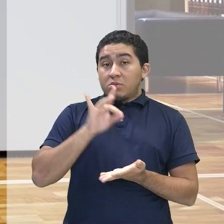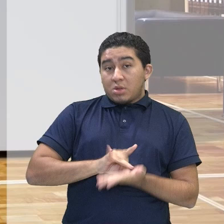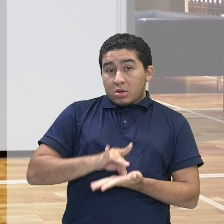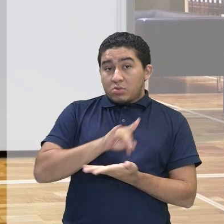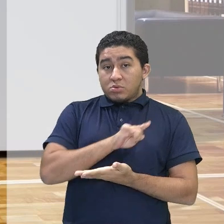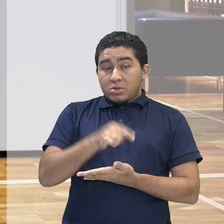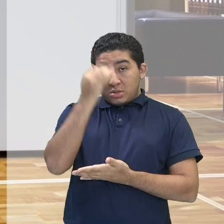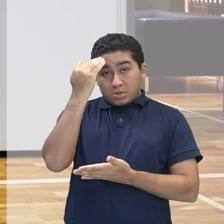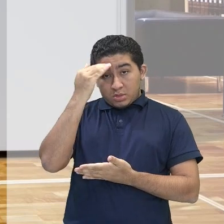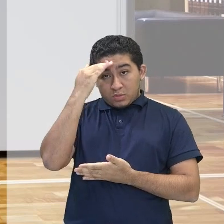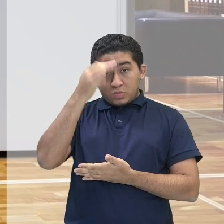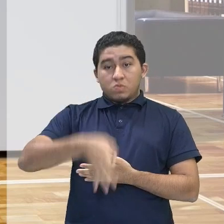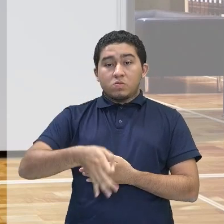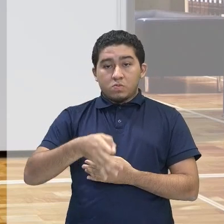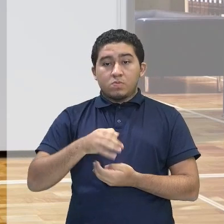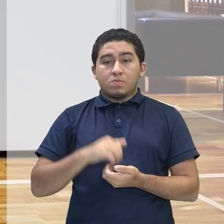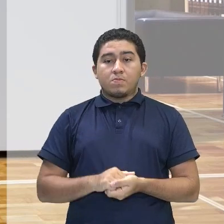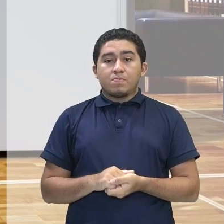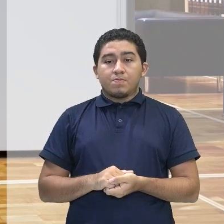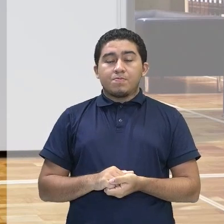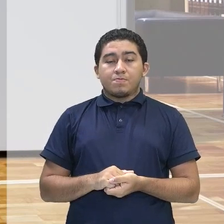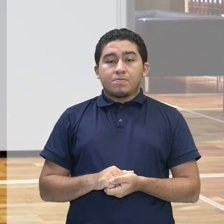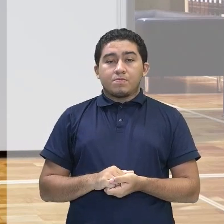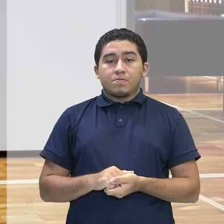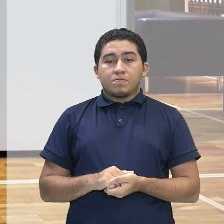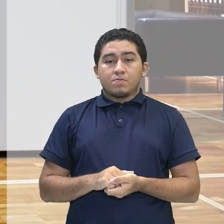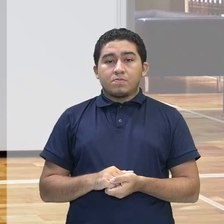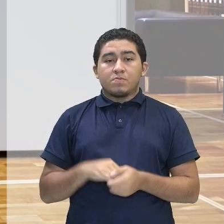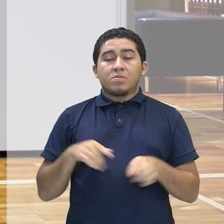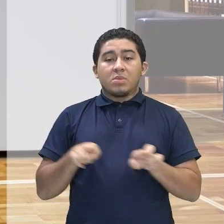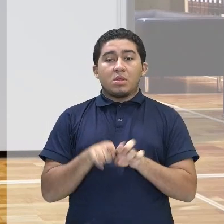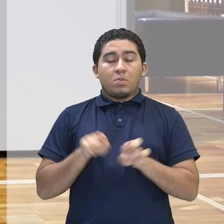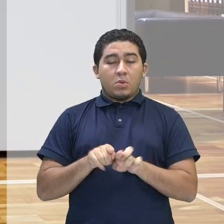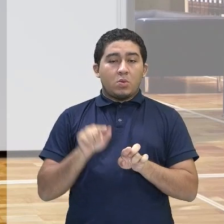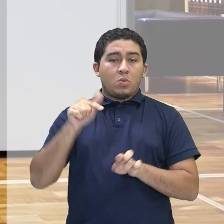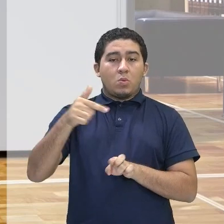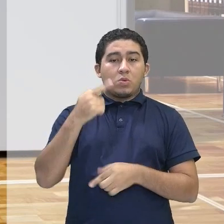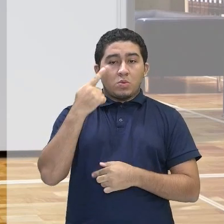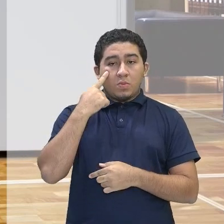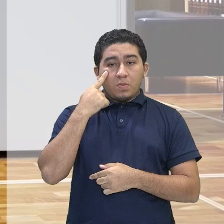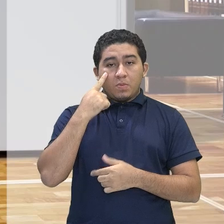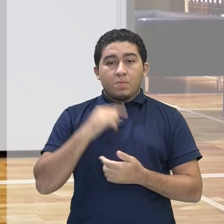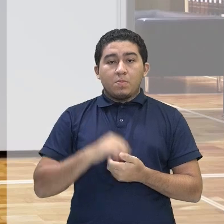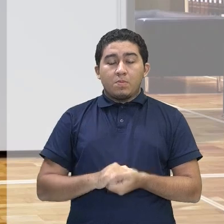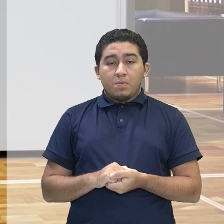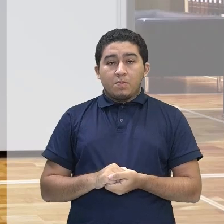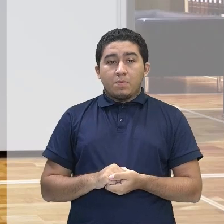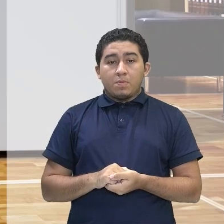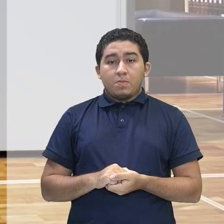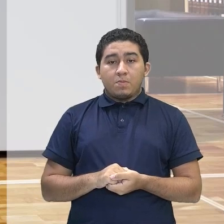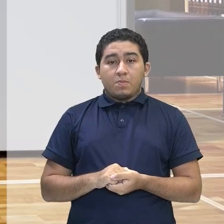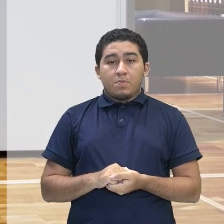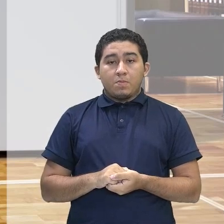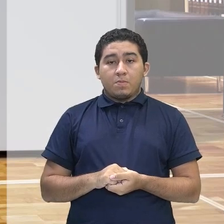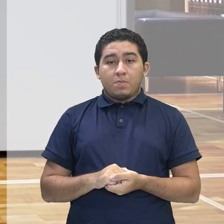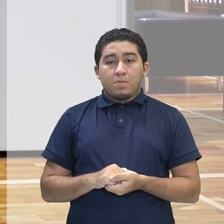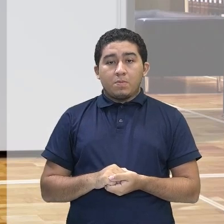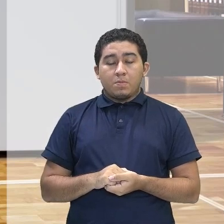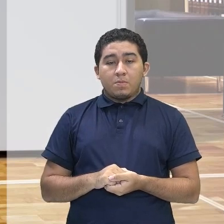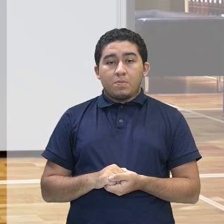é. O que mais que a gente vai observar no texto? Vamos ver a introdução